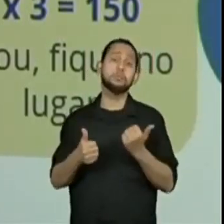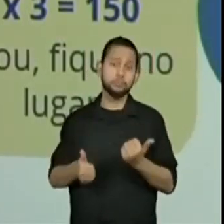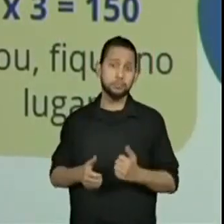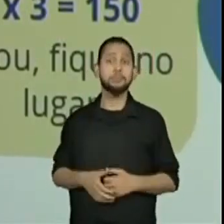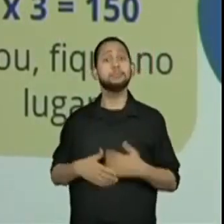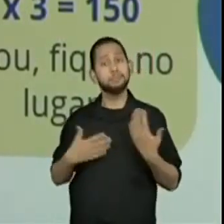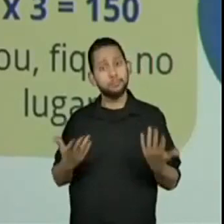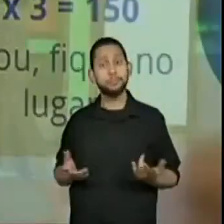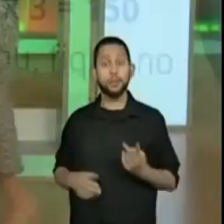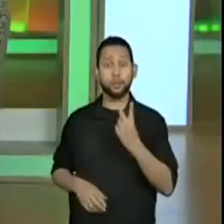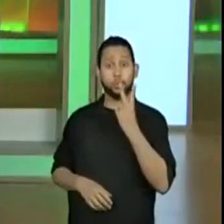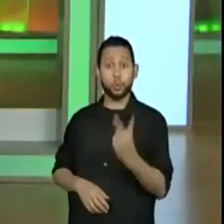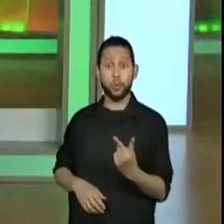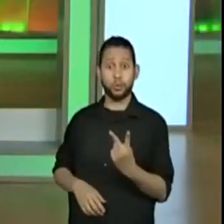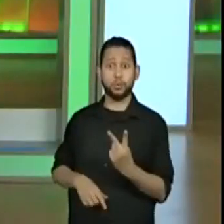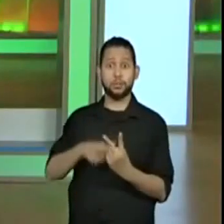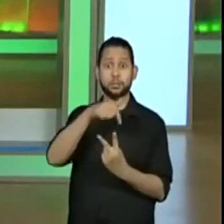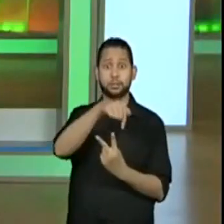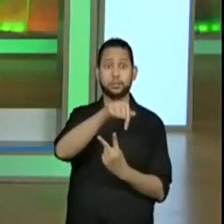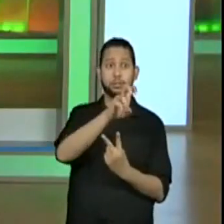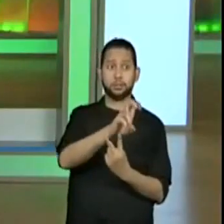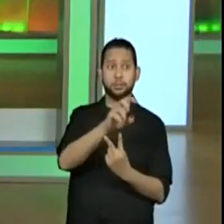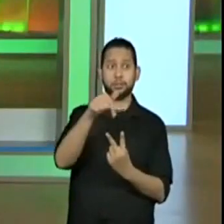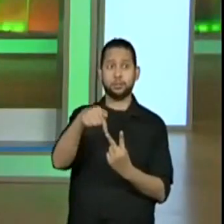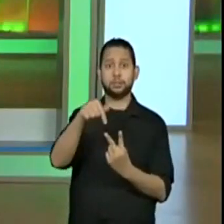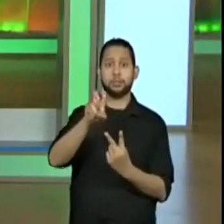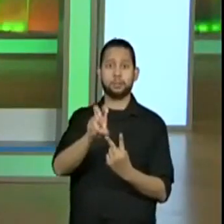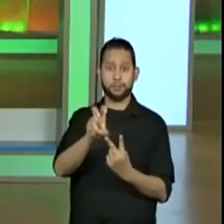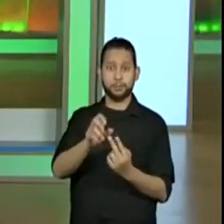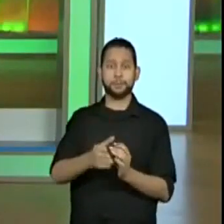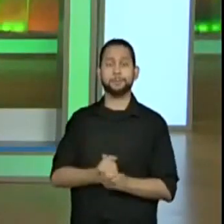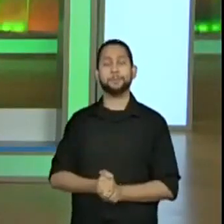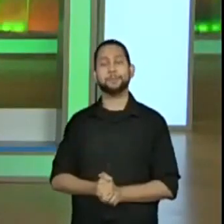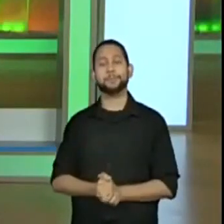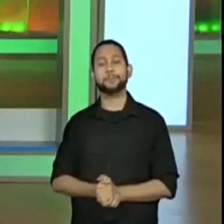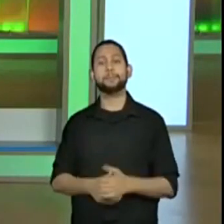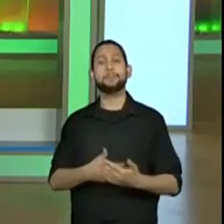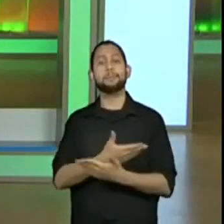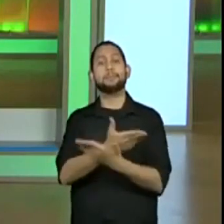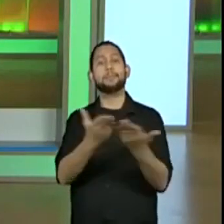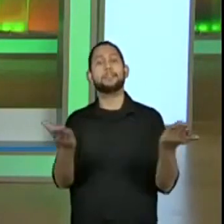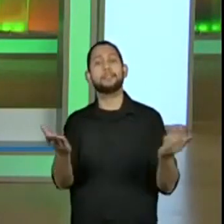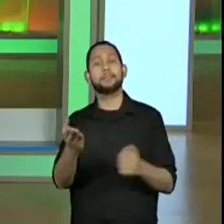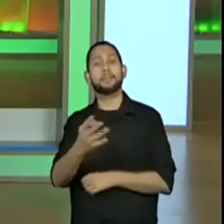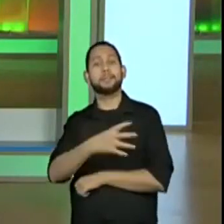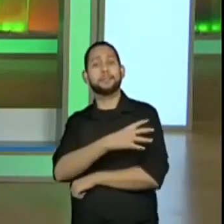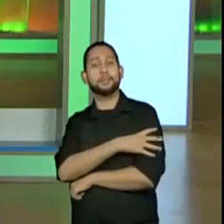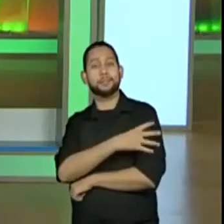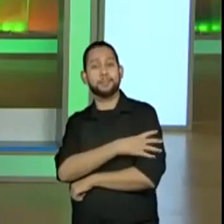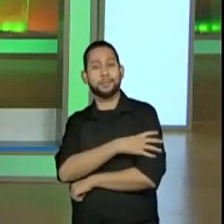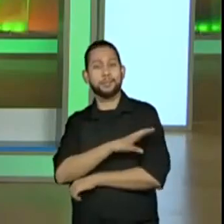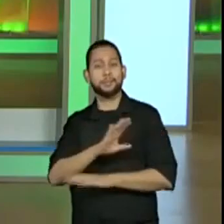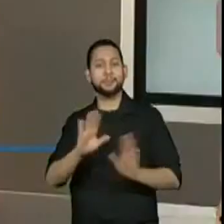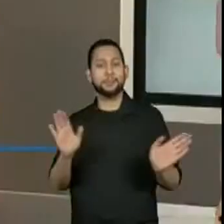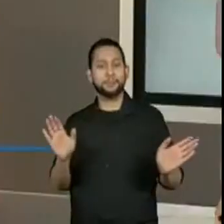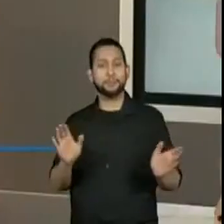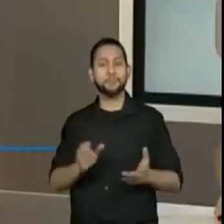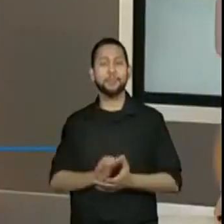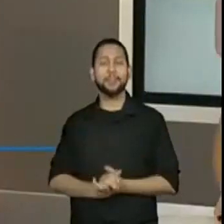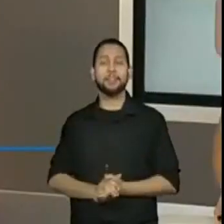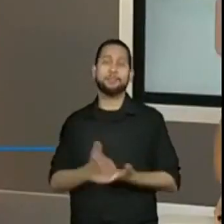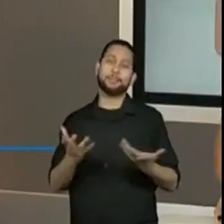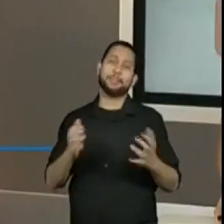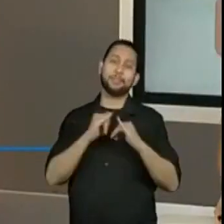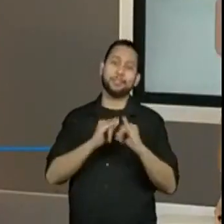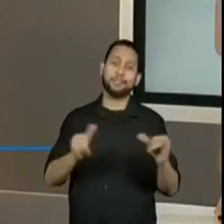bem. Galera do quarto ano. Amei o jogo, verdade. Olha lá. Digo neste